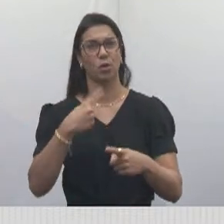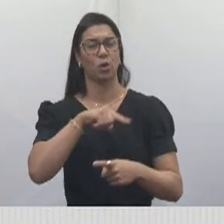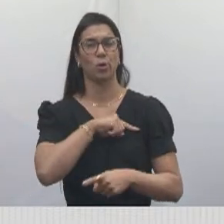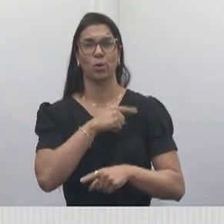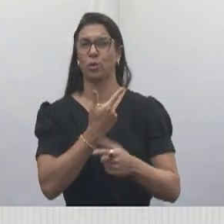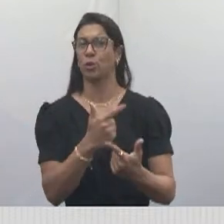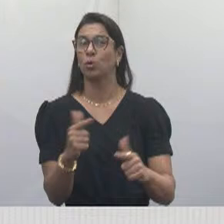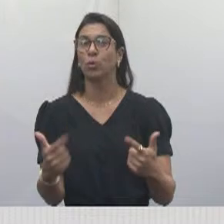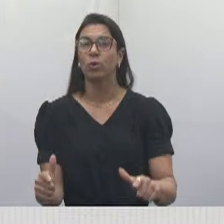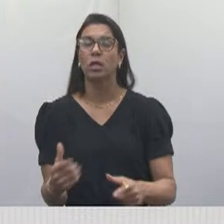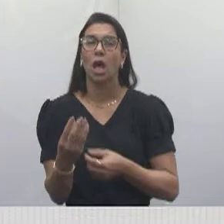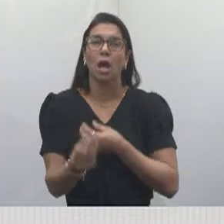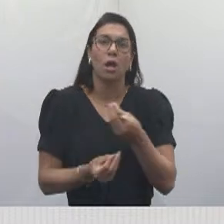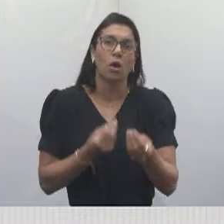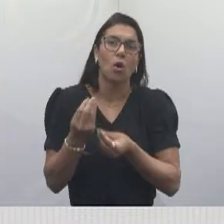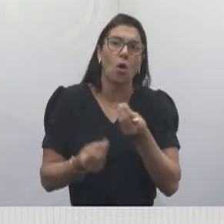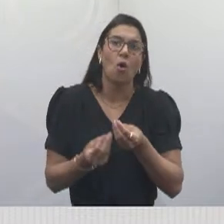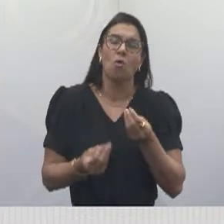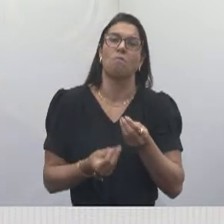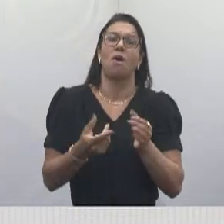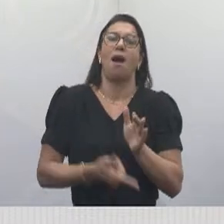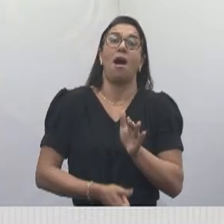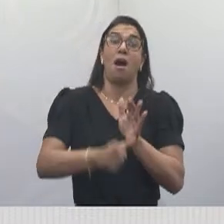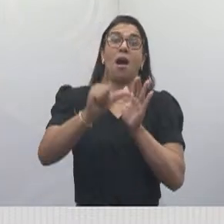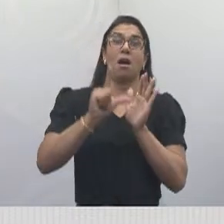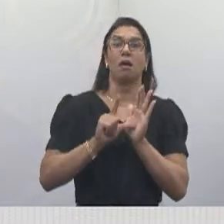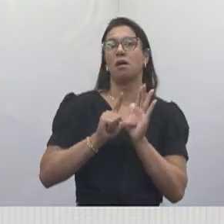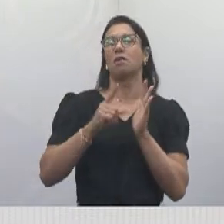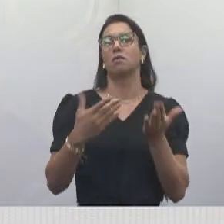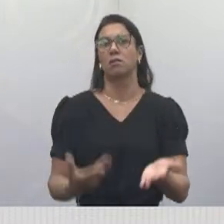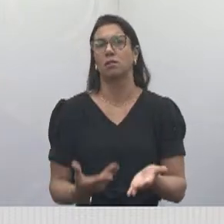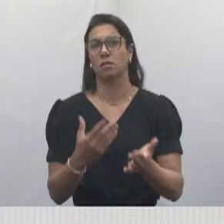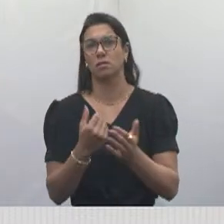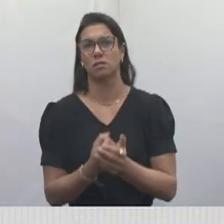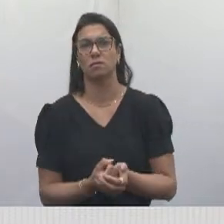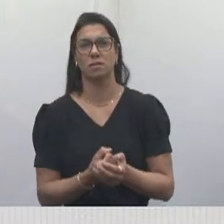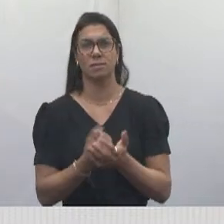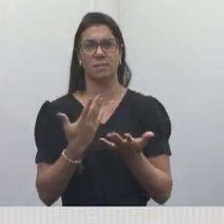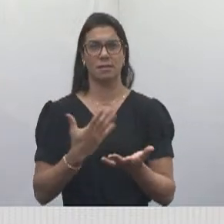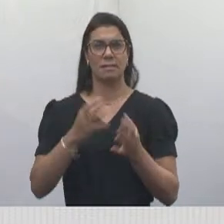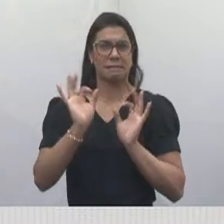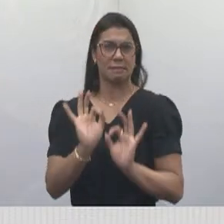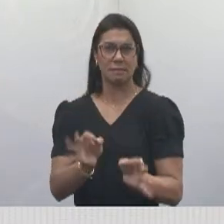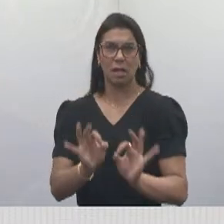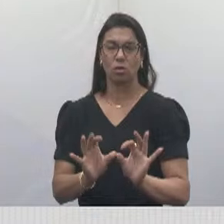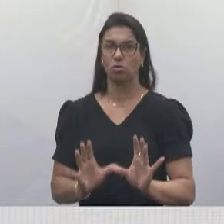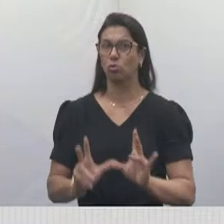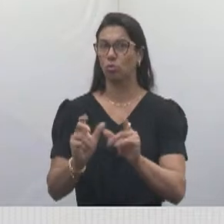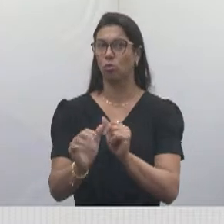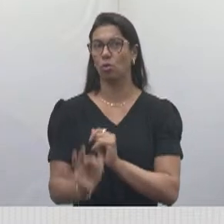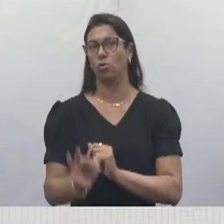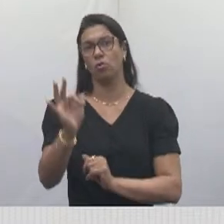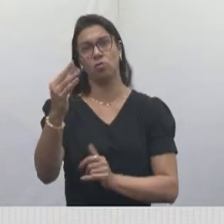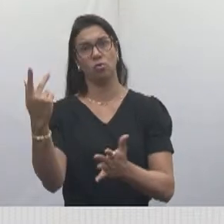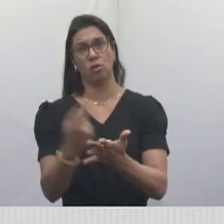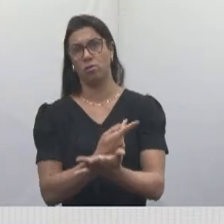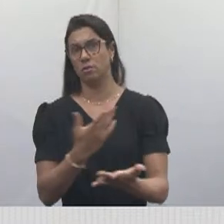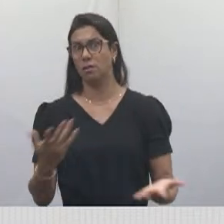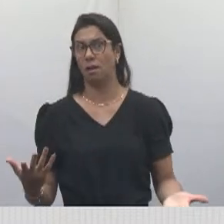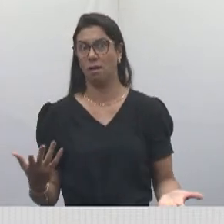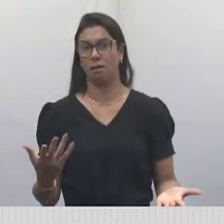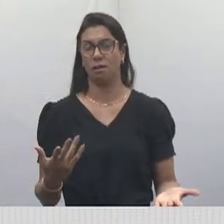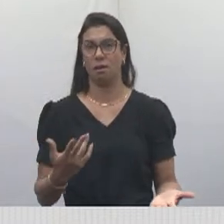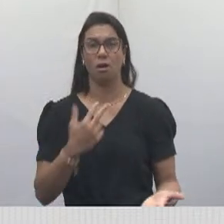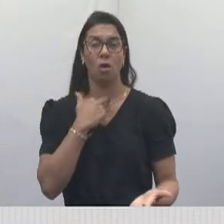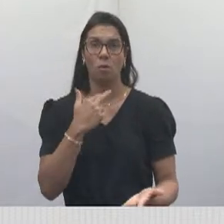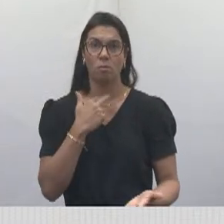as condições de antecipar com total eficiência tudo aquilo que vai acontecer e vai ser necessário no ano seguinte. E